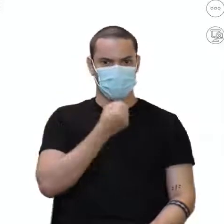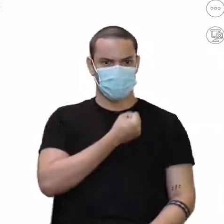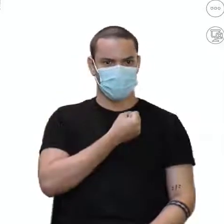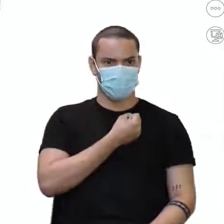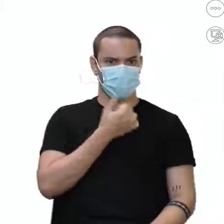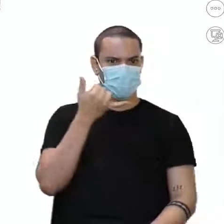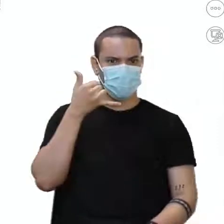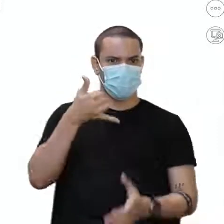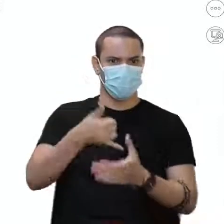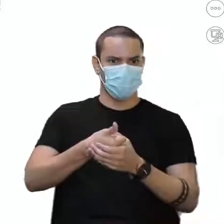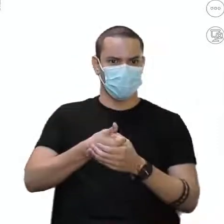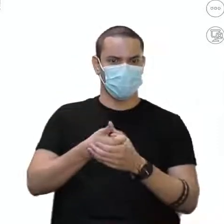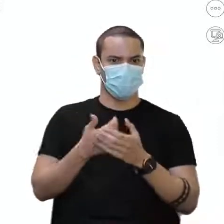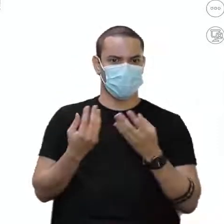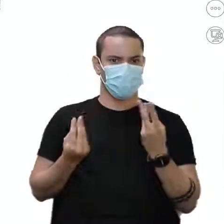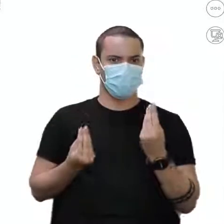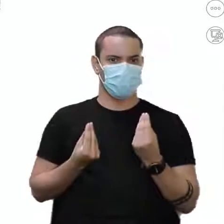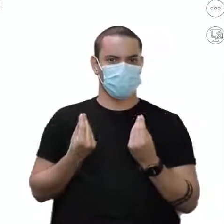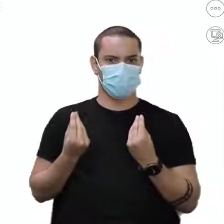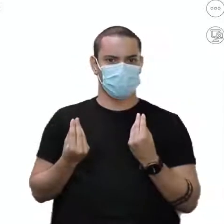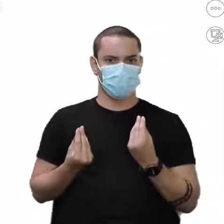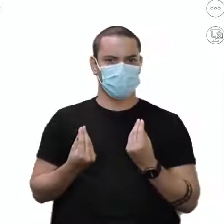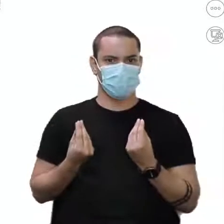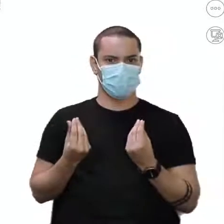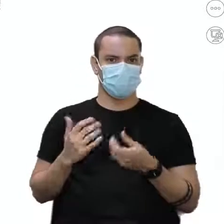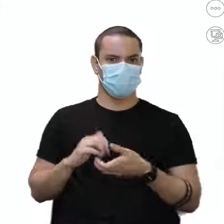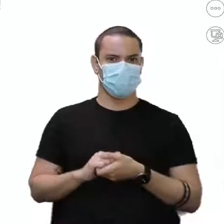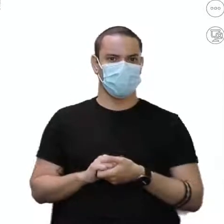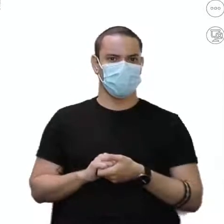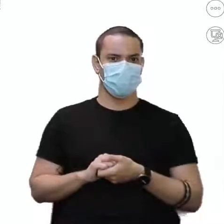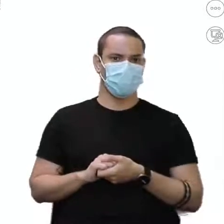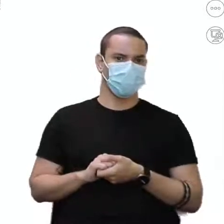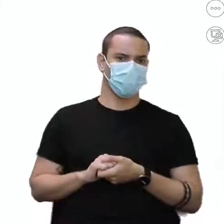telefone, ele é o número, né, que é um número